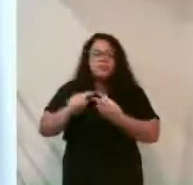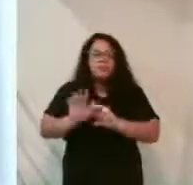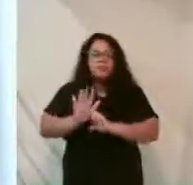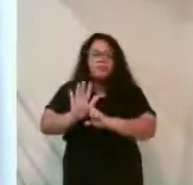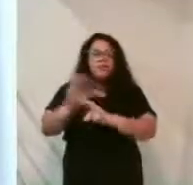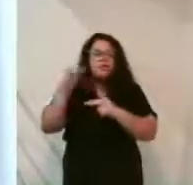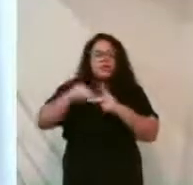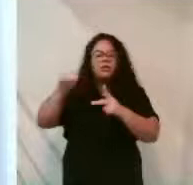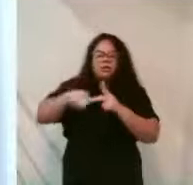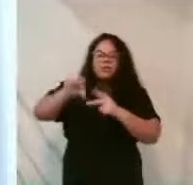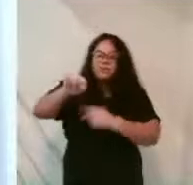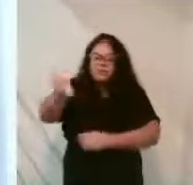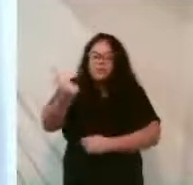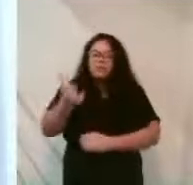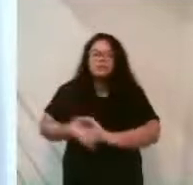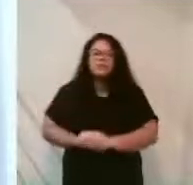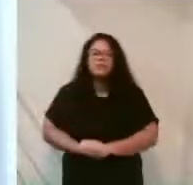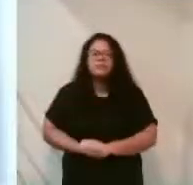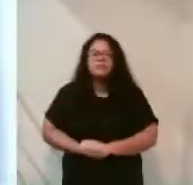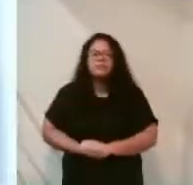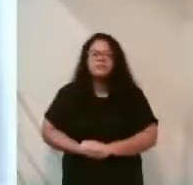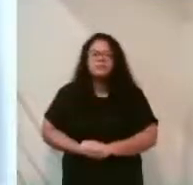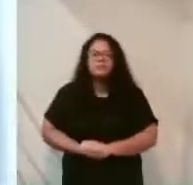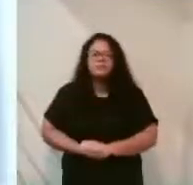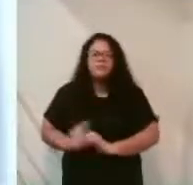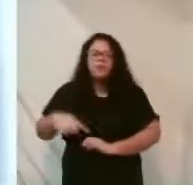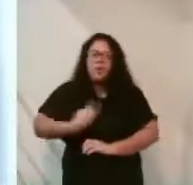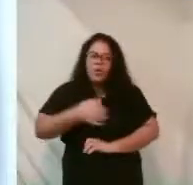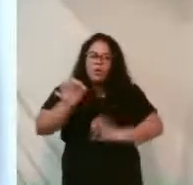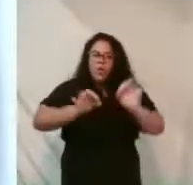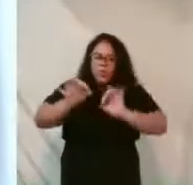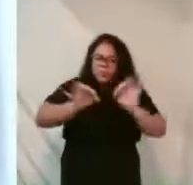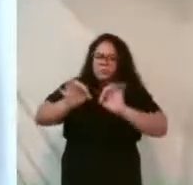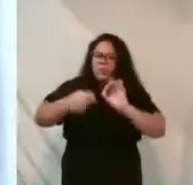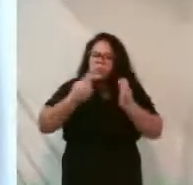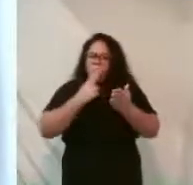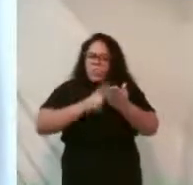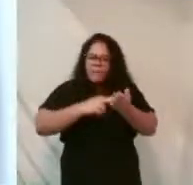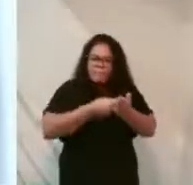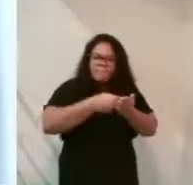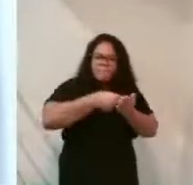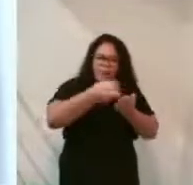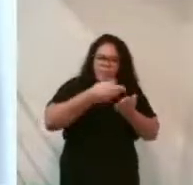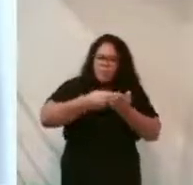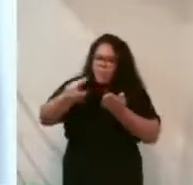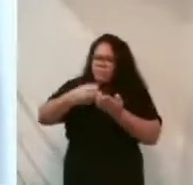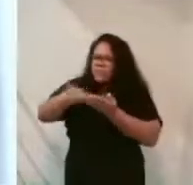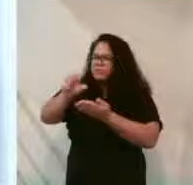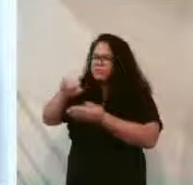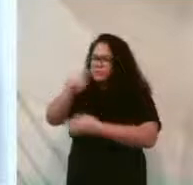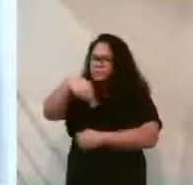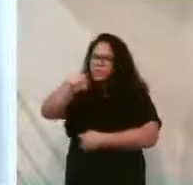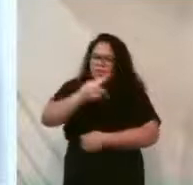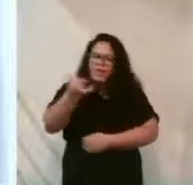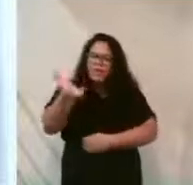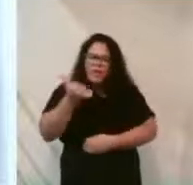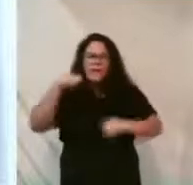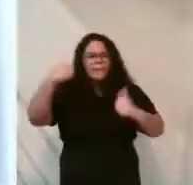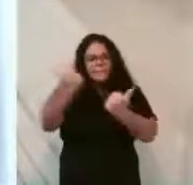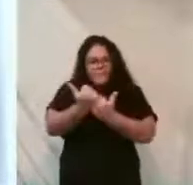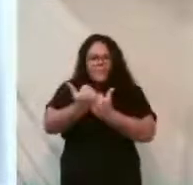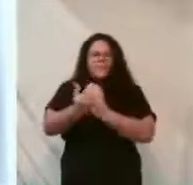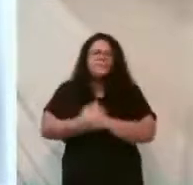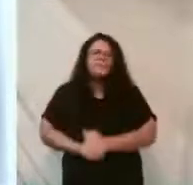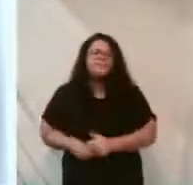que quiserem, tem cópia da carta suficiente para que eles queiram assinar e apoiar, de fato, a demanda dos catadores, porque